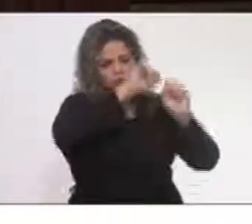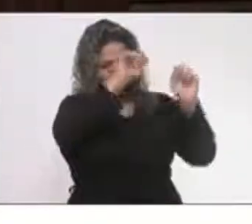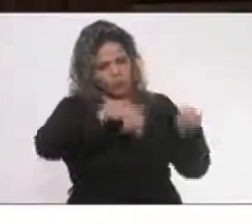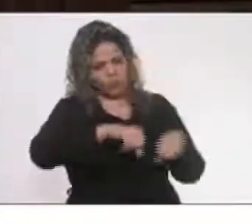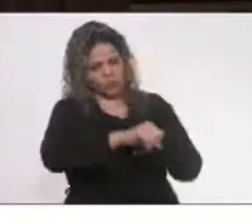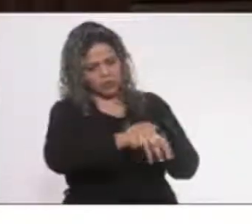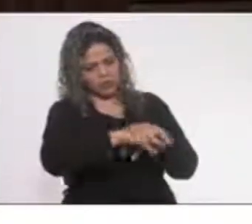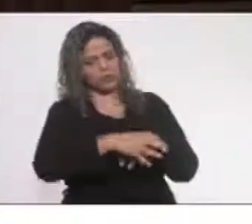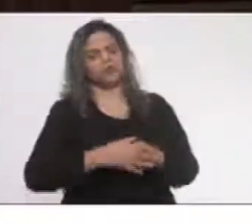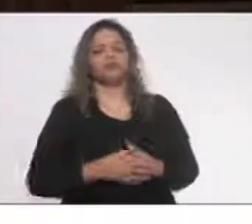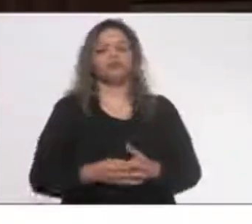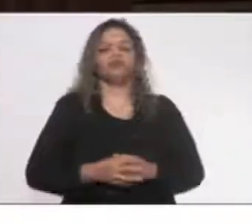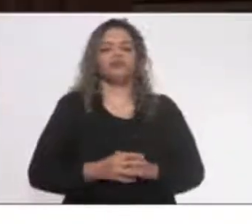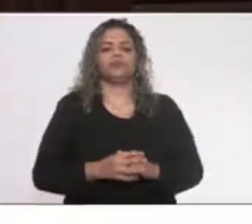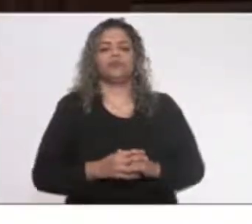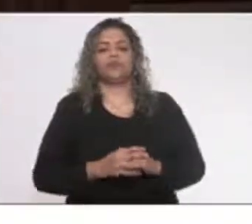ensino.